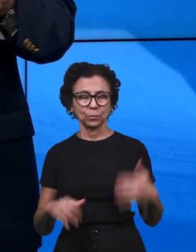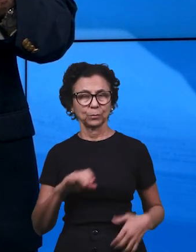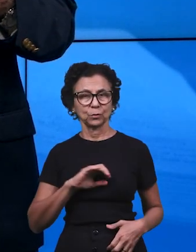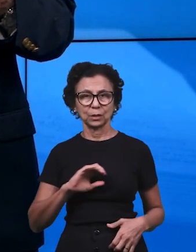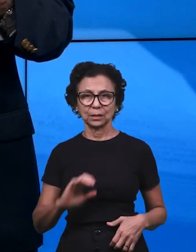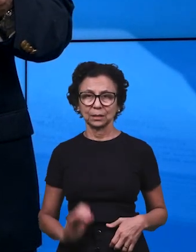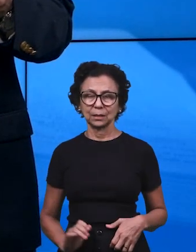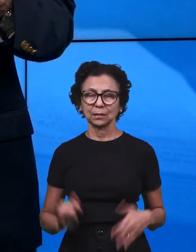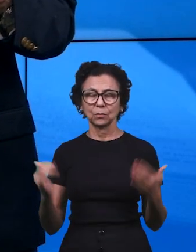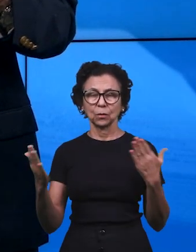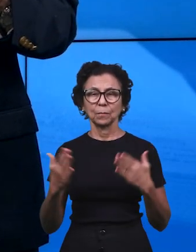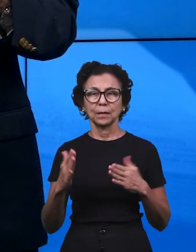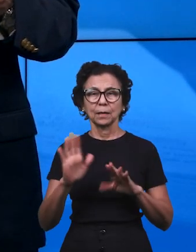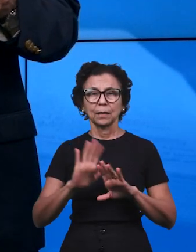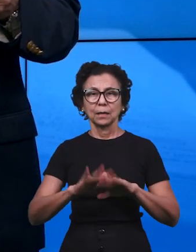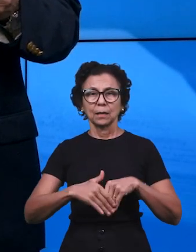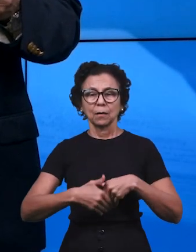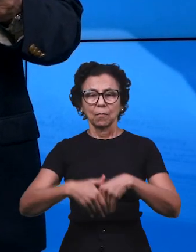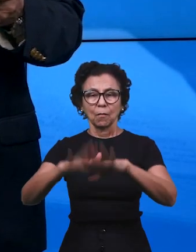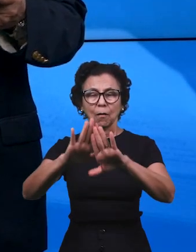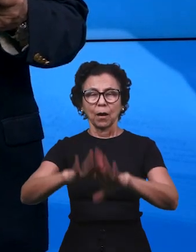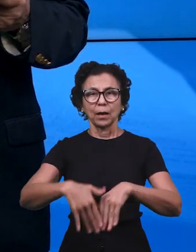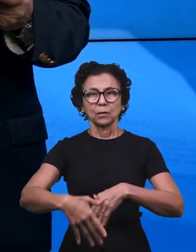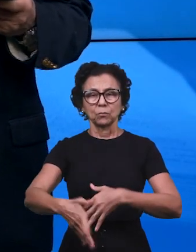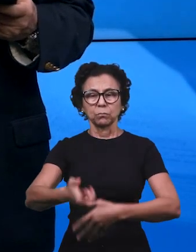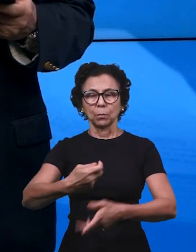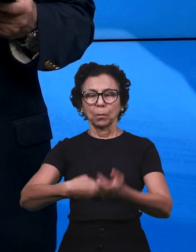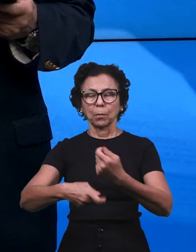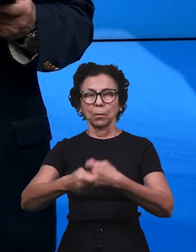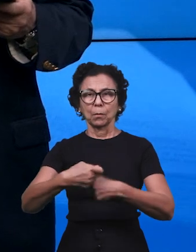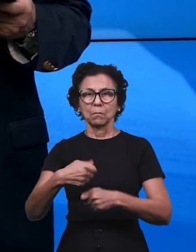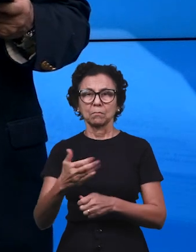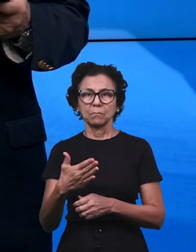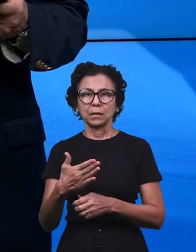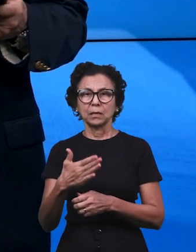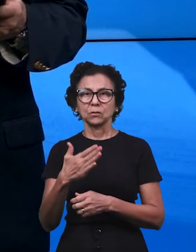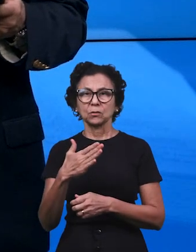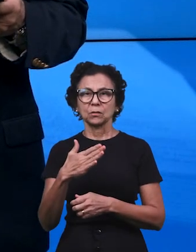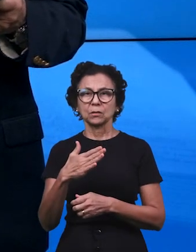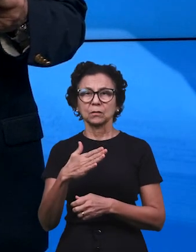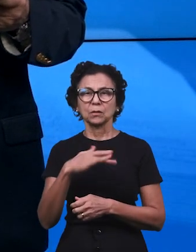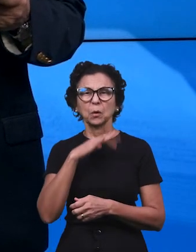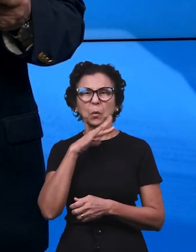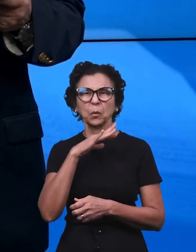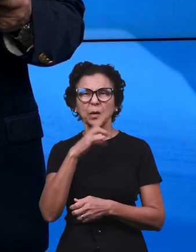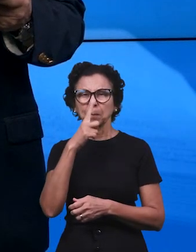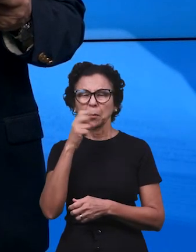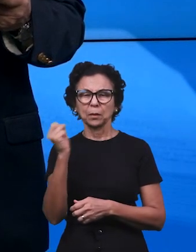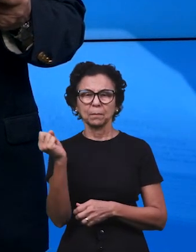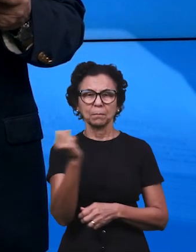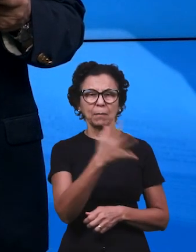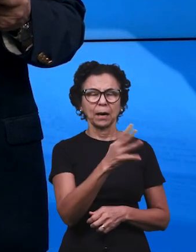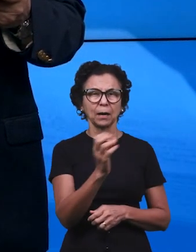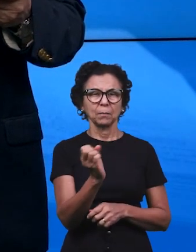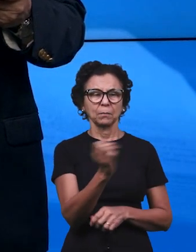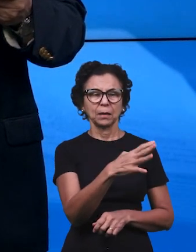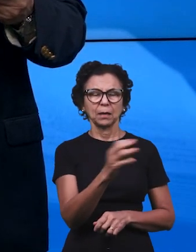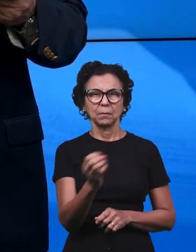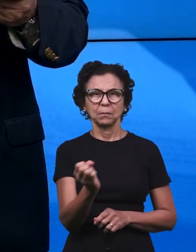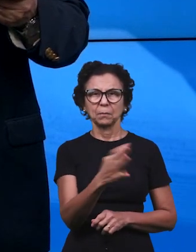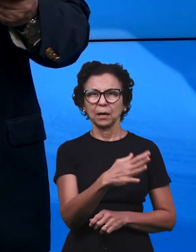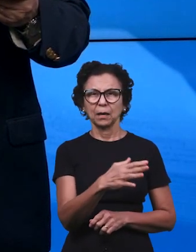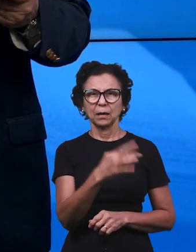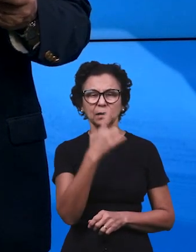peixes ruins lançados fora da rede, há uma igreja nessa última hora que ela está sendo lançada fora